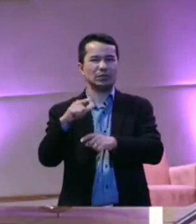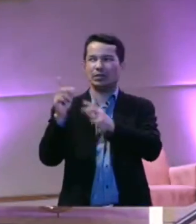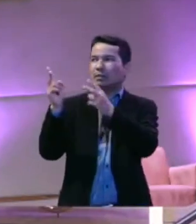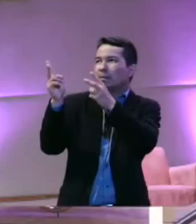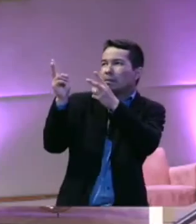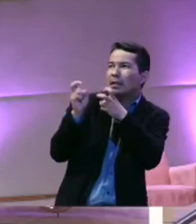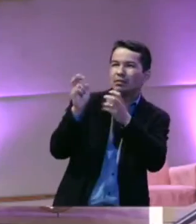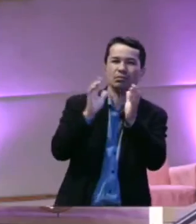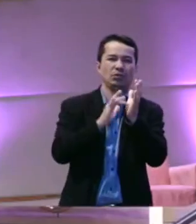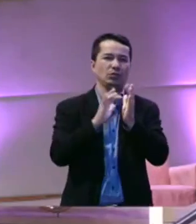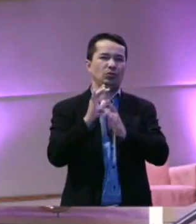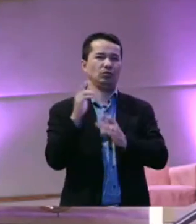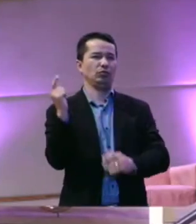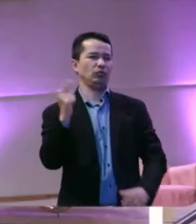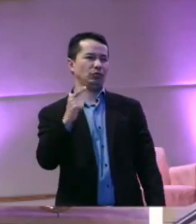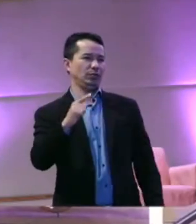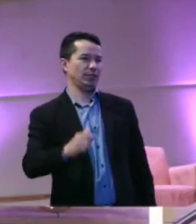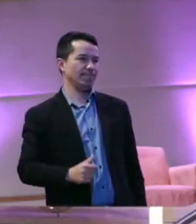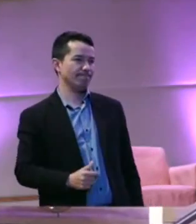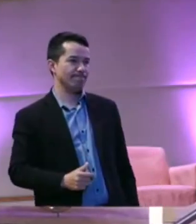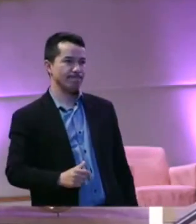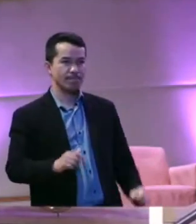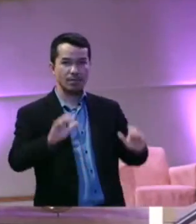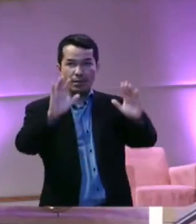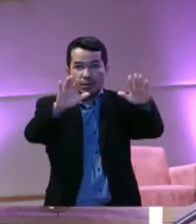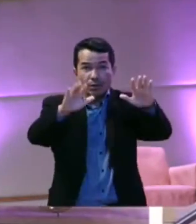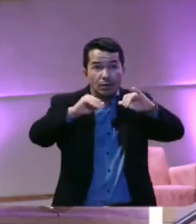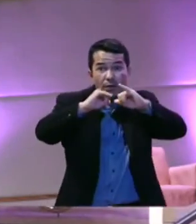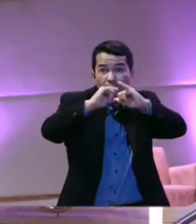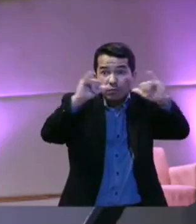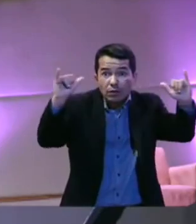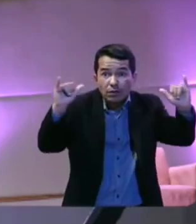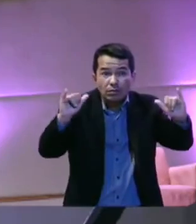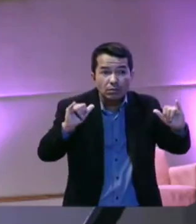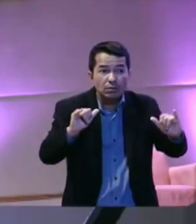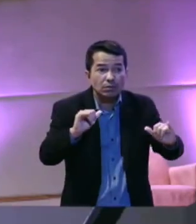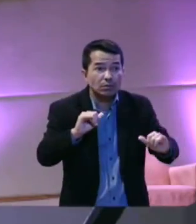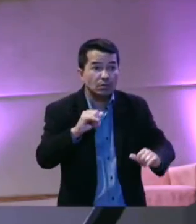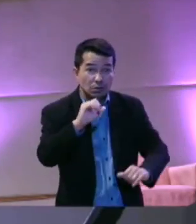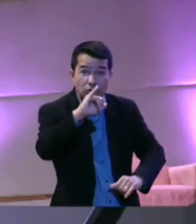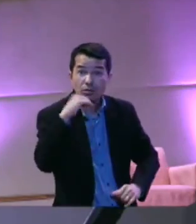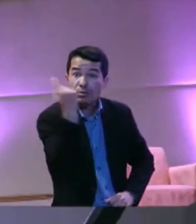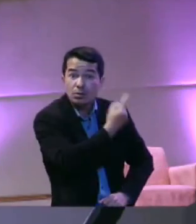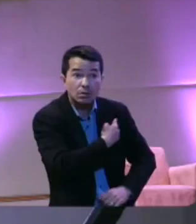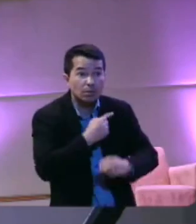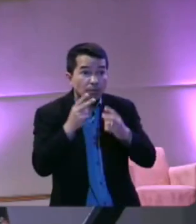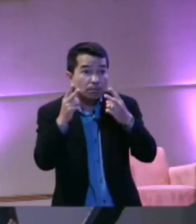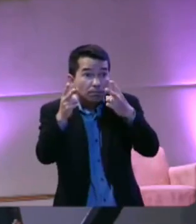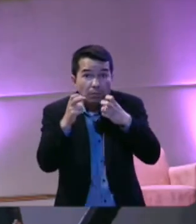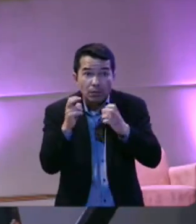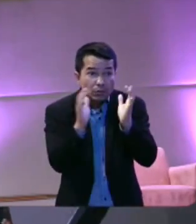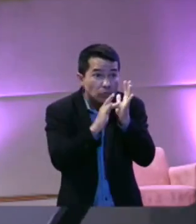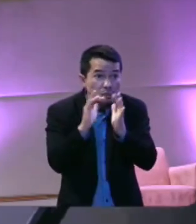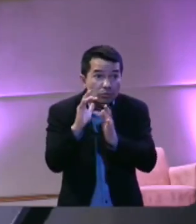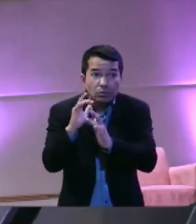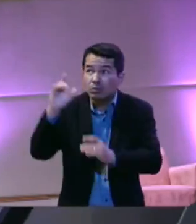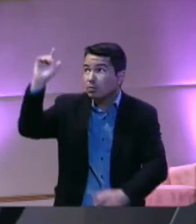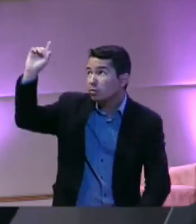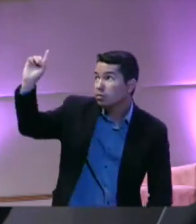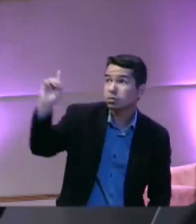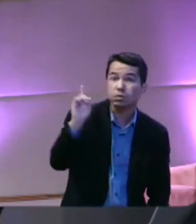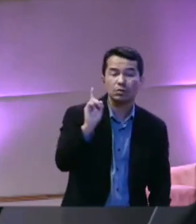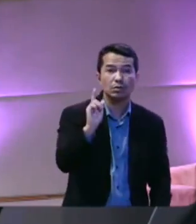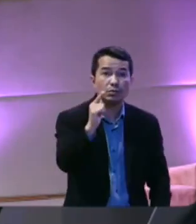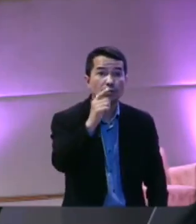dizer algo para você. Como seria trágico para nós, como cristãos, se